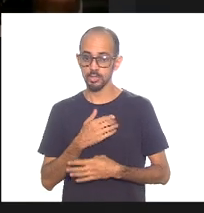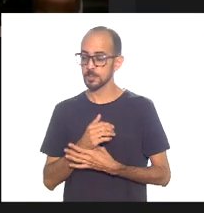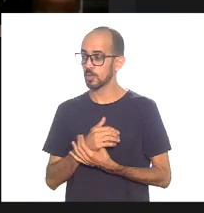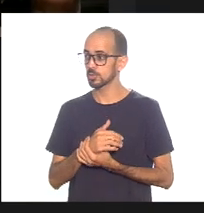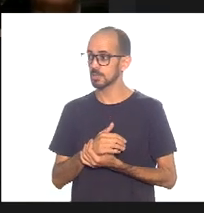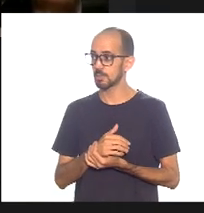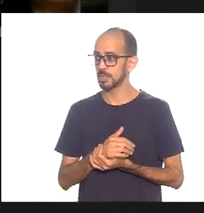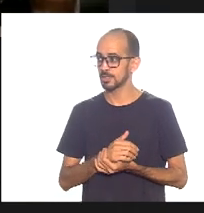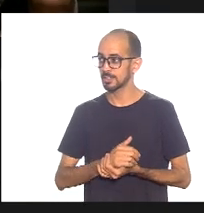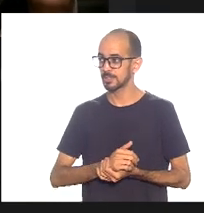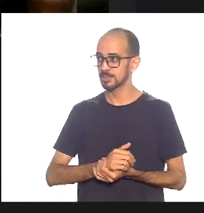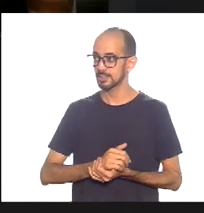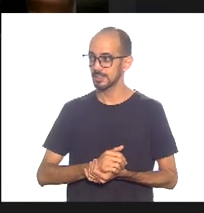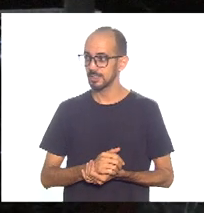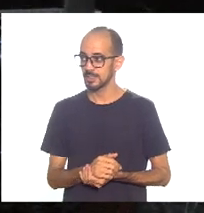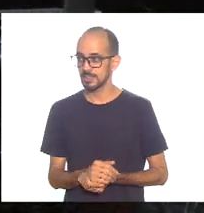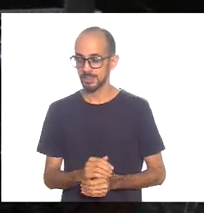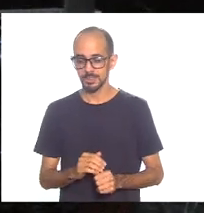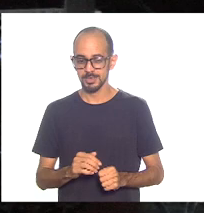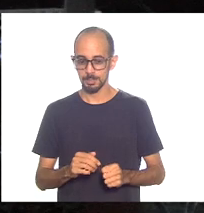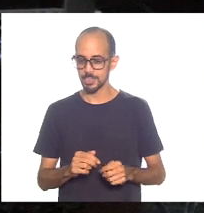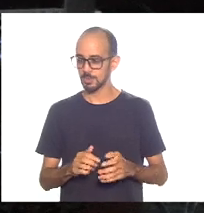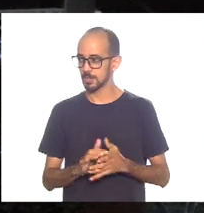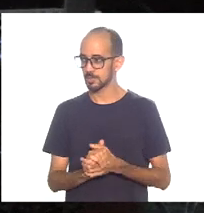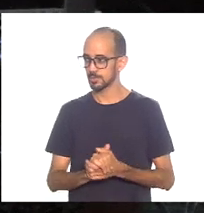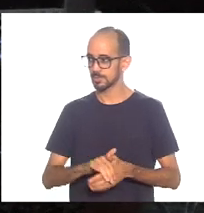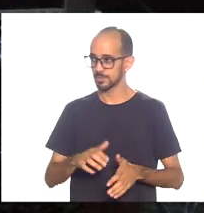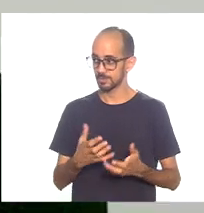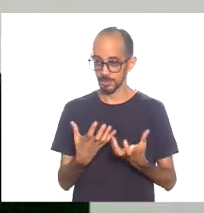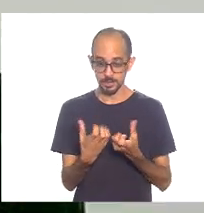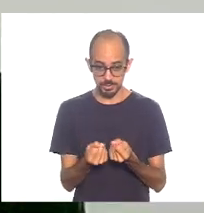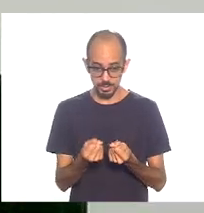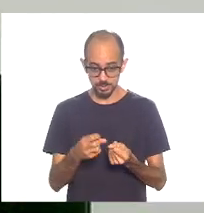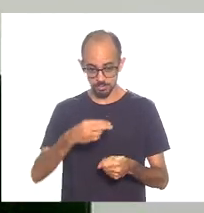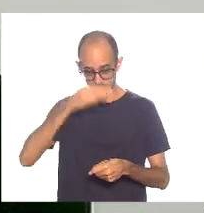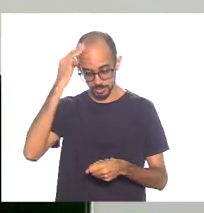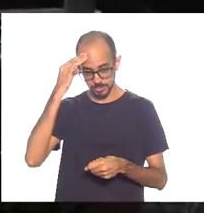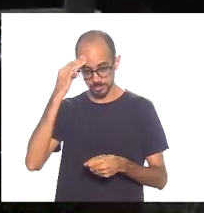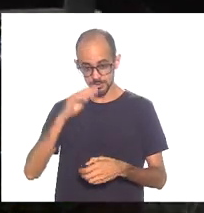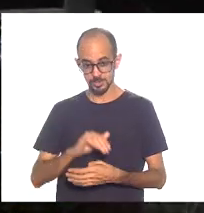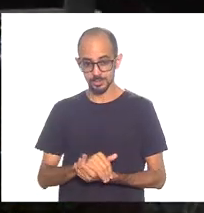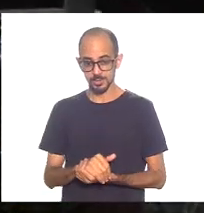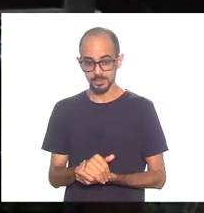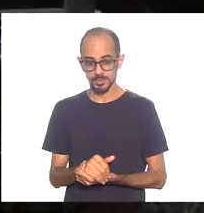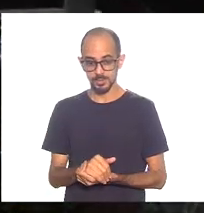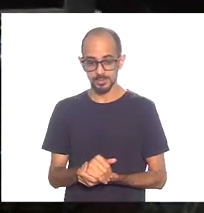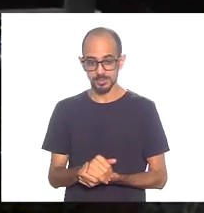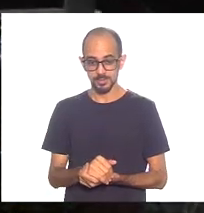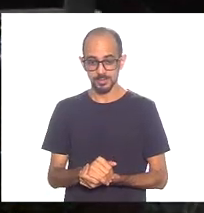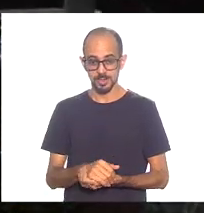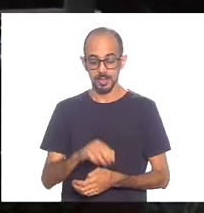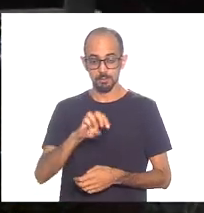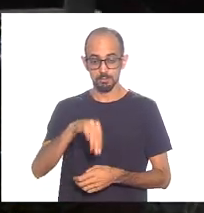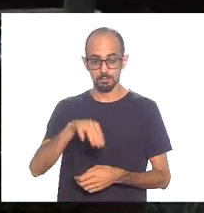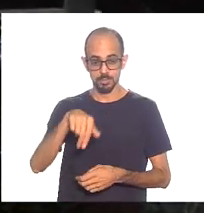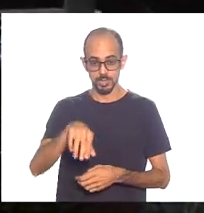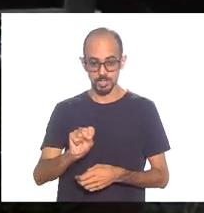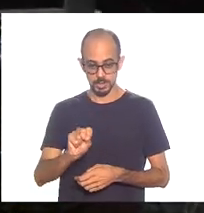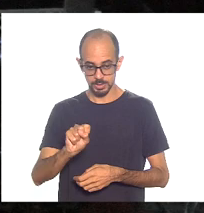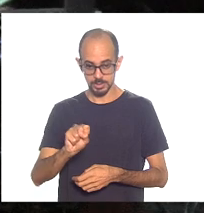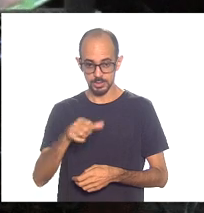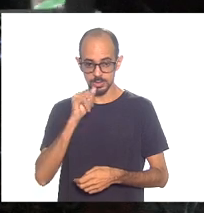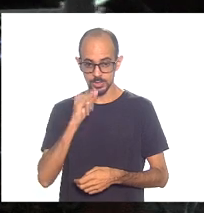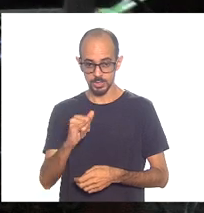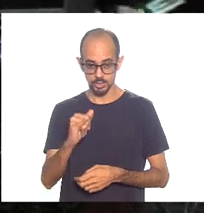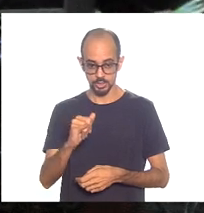Okay. É simples. Está acolhido, senhor presidente. Ok. Está acolhido, deputado Márcio? Está acolhido, presidente. Pela Comissão de Minas e Energias, deputado Max Lemos.